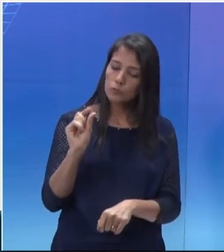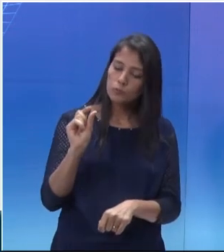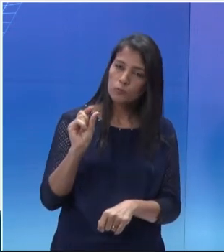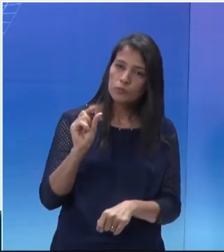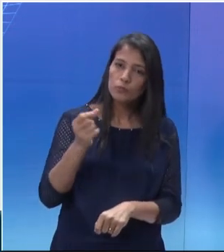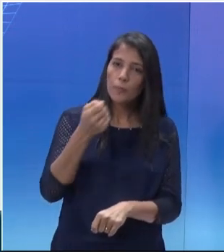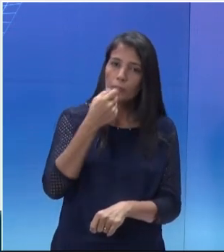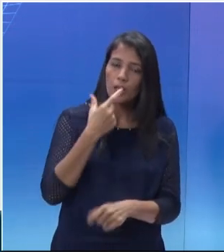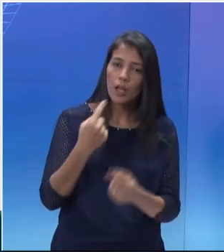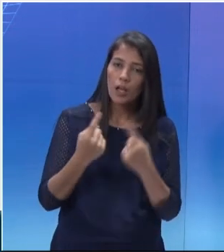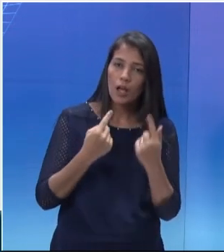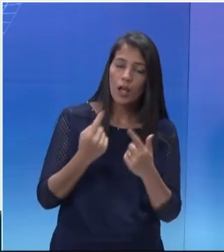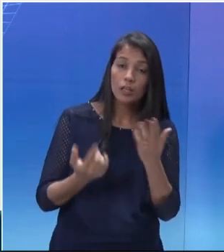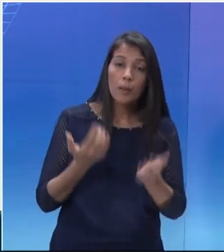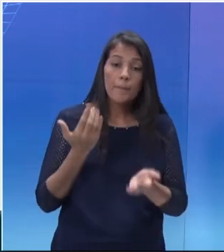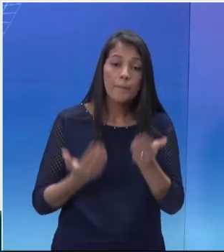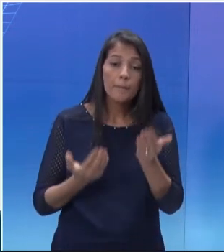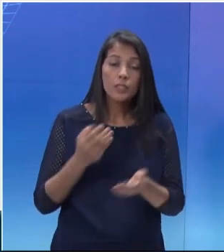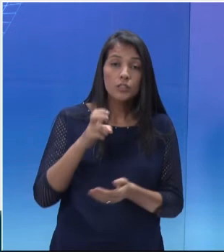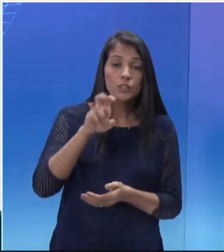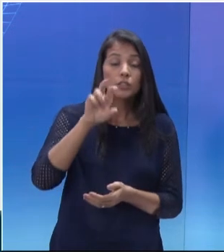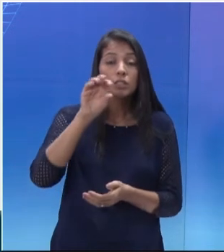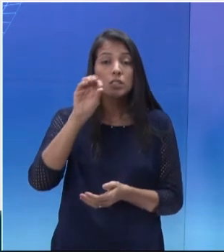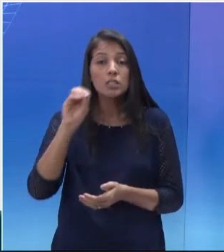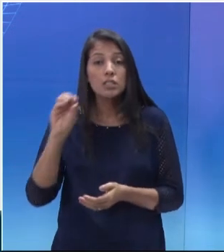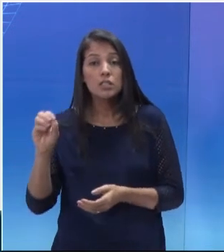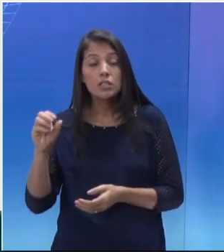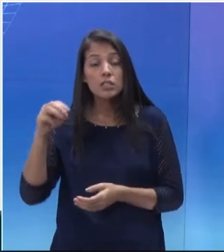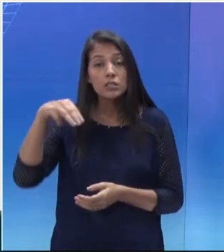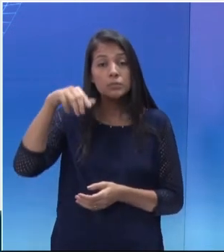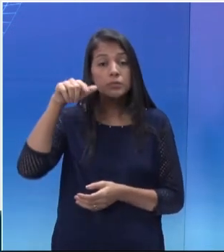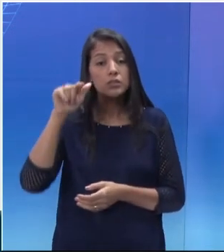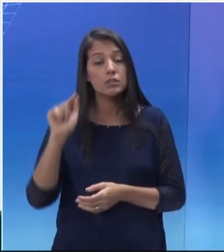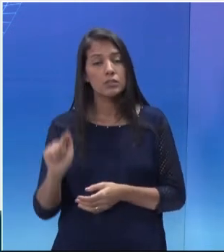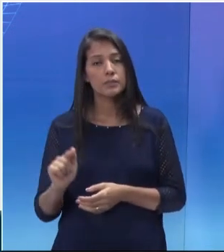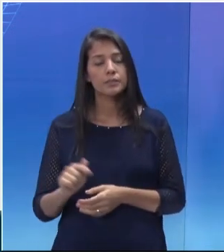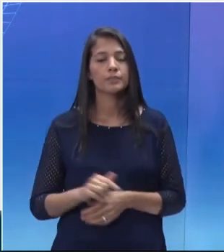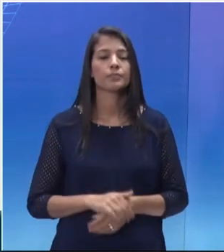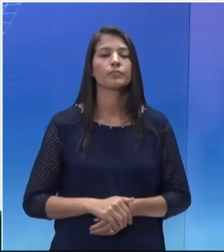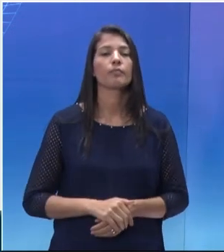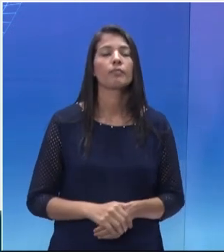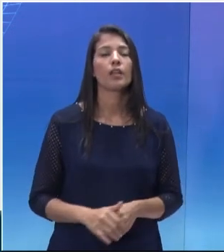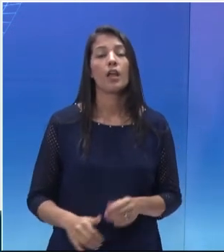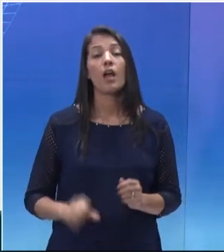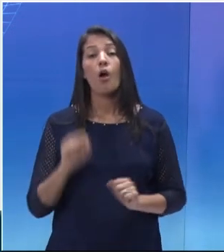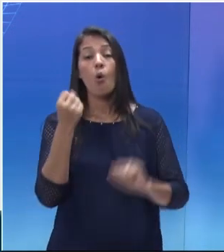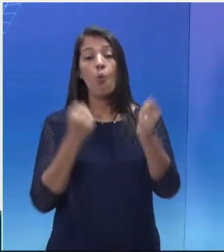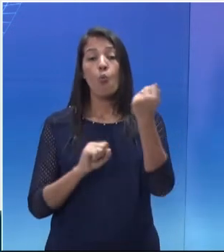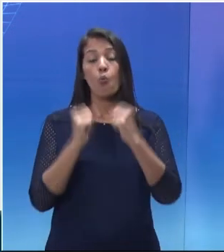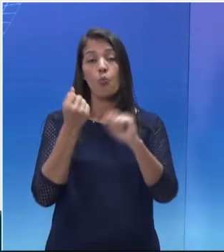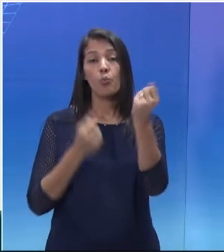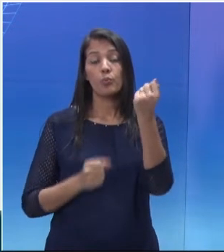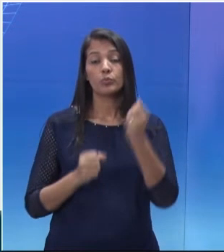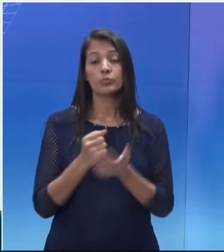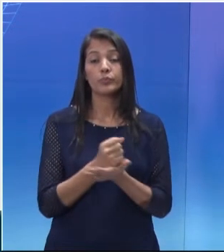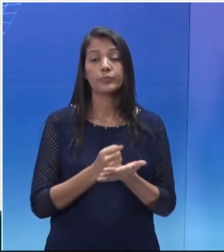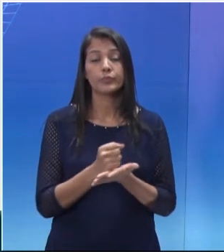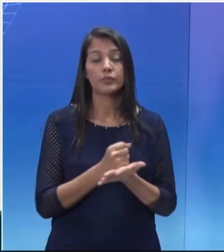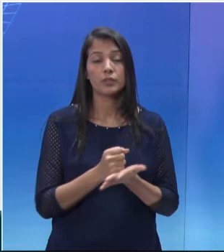comprimido e a concentração desse ácido em cada comprimido é de 500 miligramas,